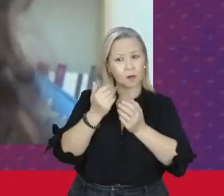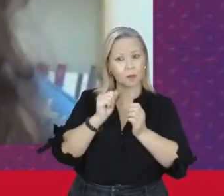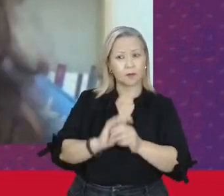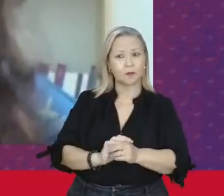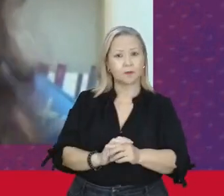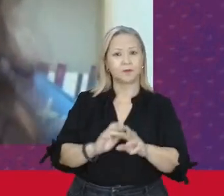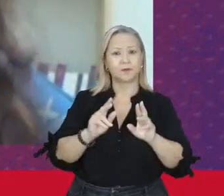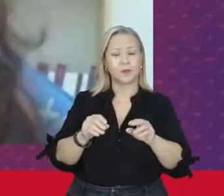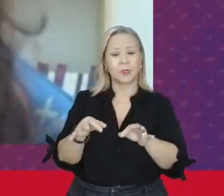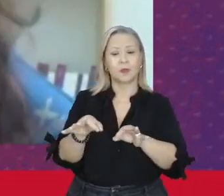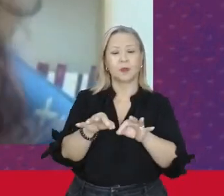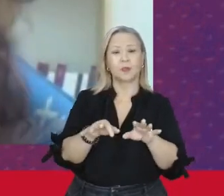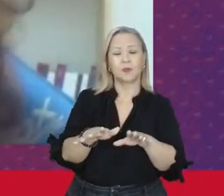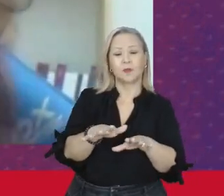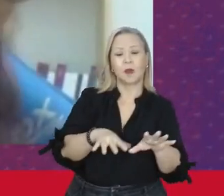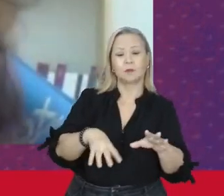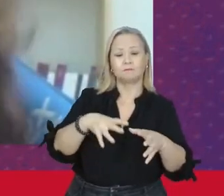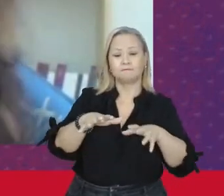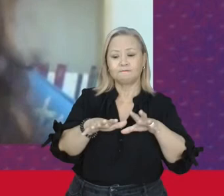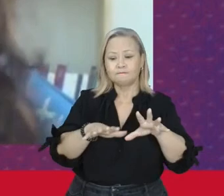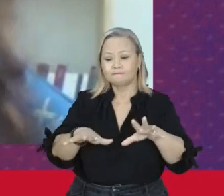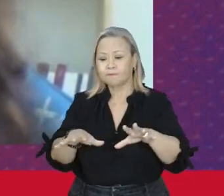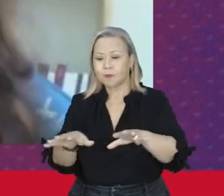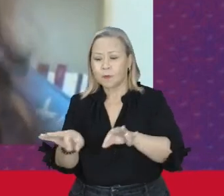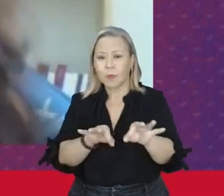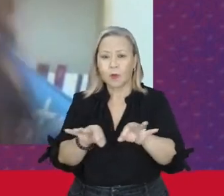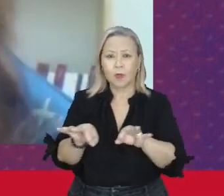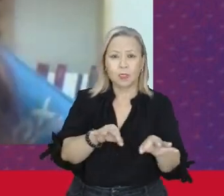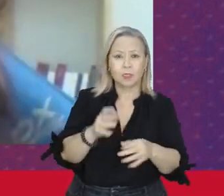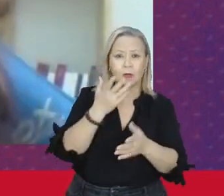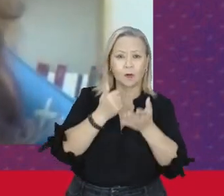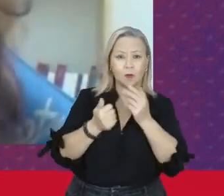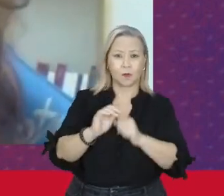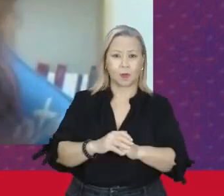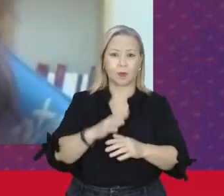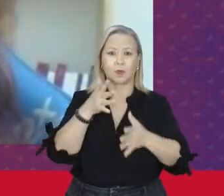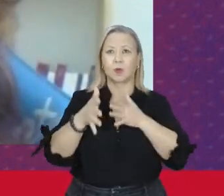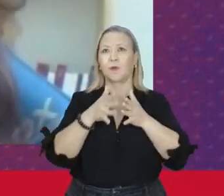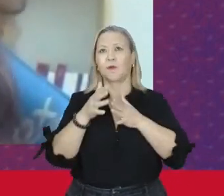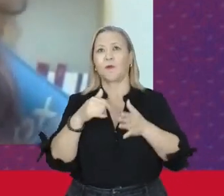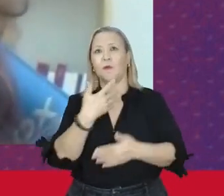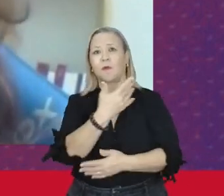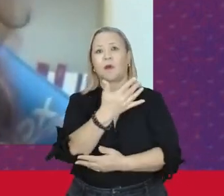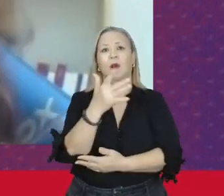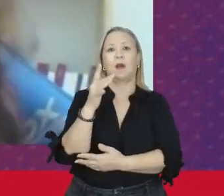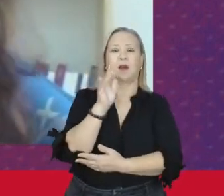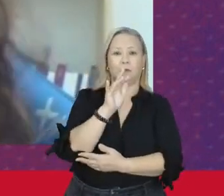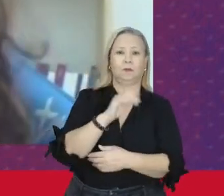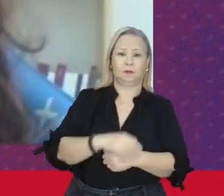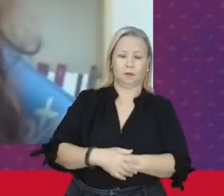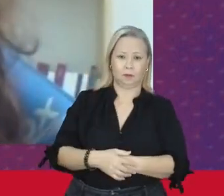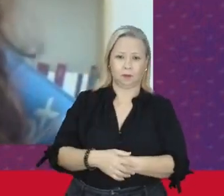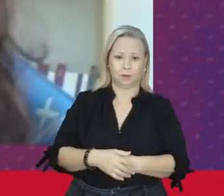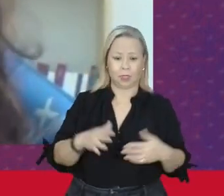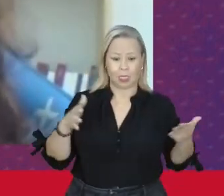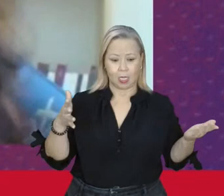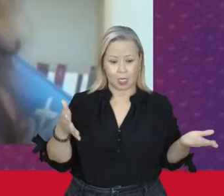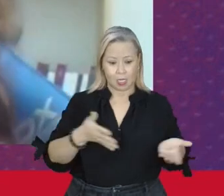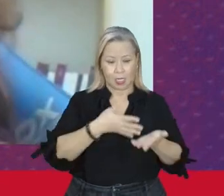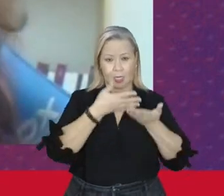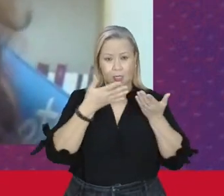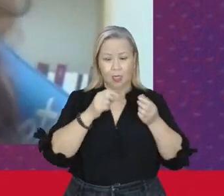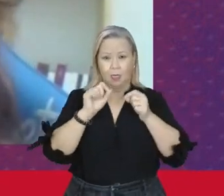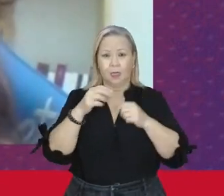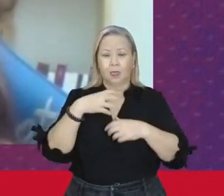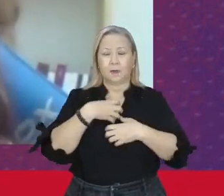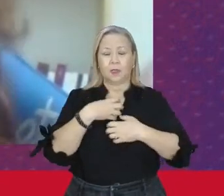vai manipular esse alimento, não só falando do planeta em si, da natureza, né, da própria sinergia que a gente precisa ter